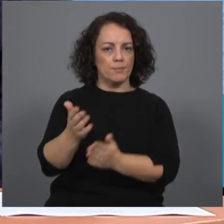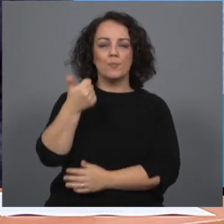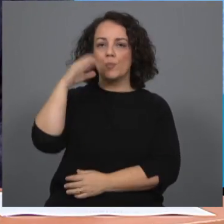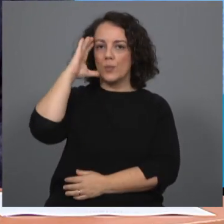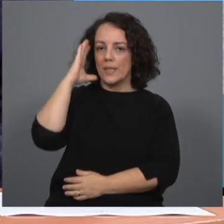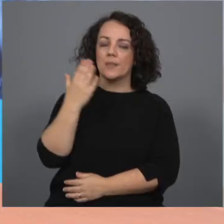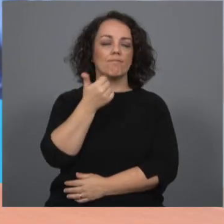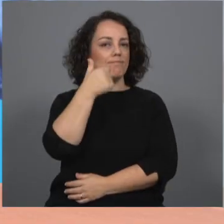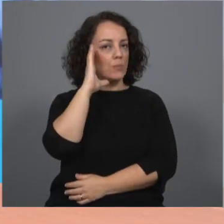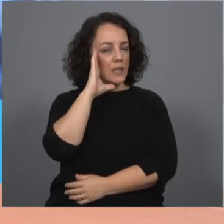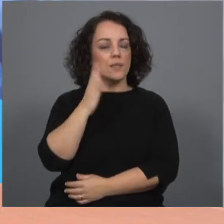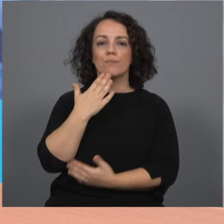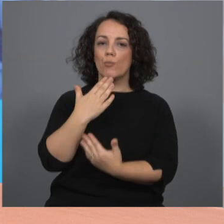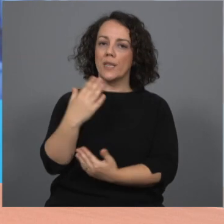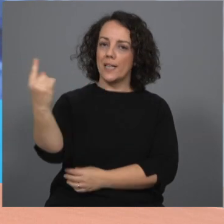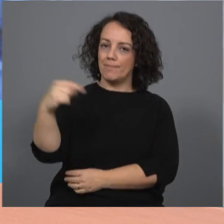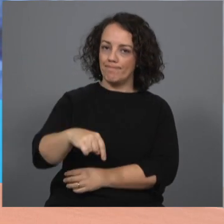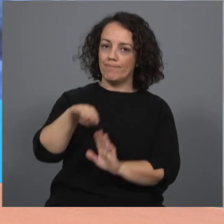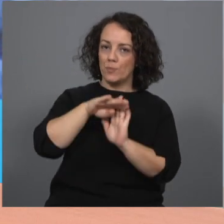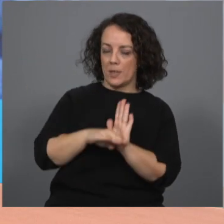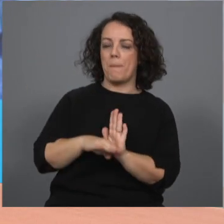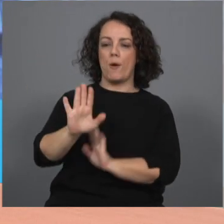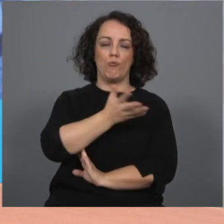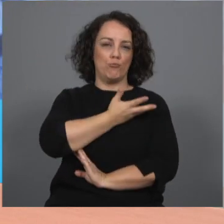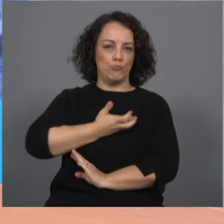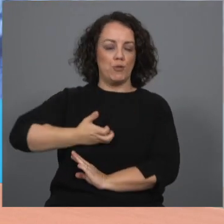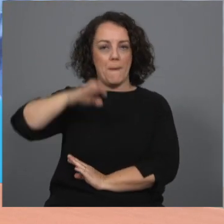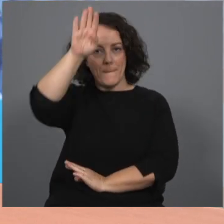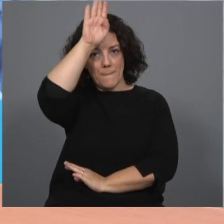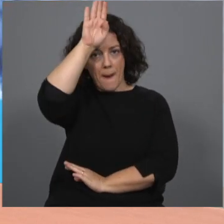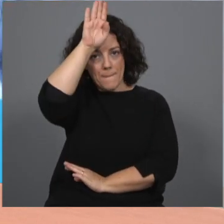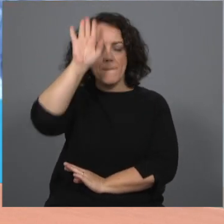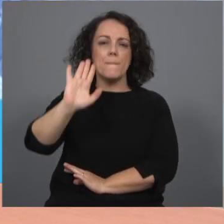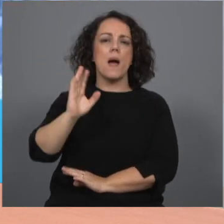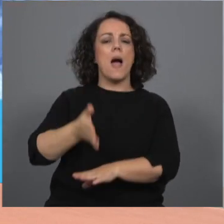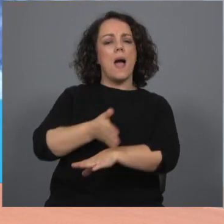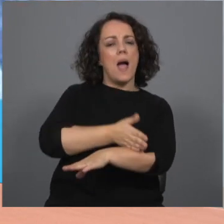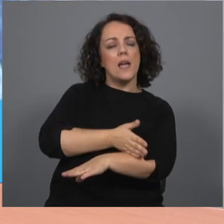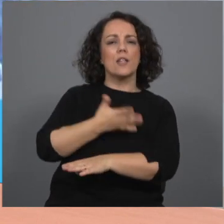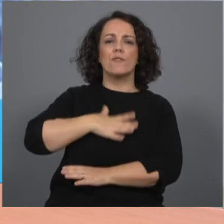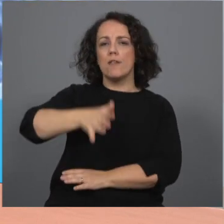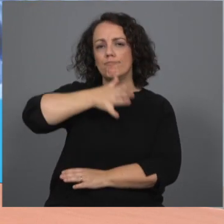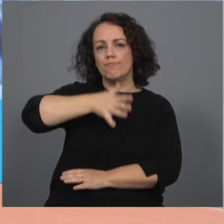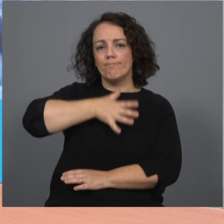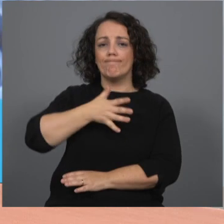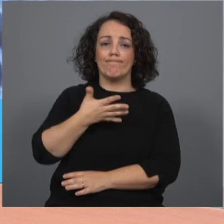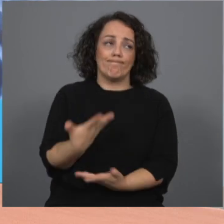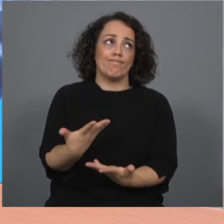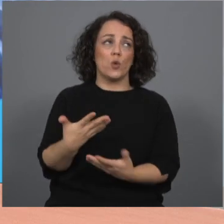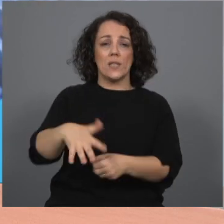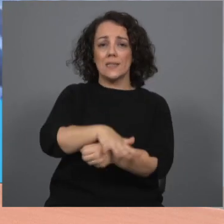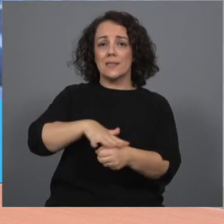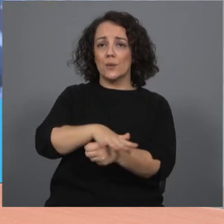por estar connosco. Já vamos às propostas do Papa. Antes pedia-lhe um comentário à situação que se